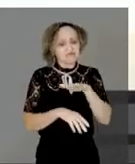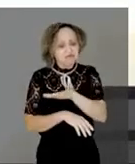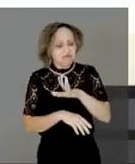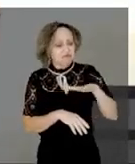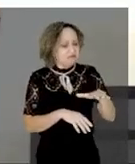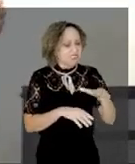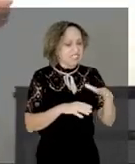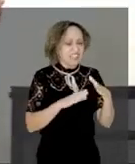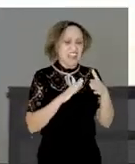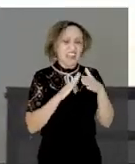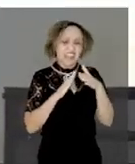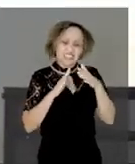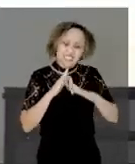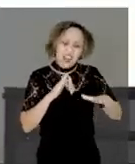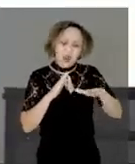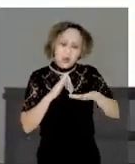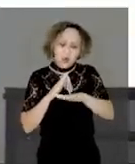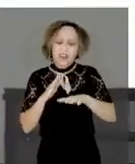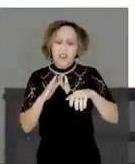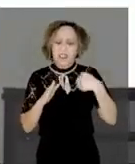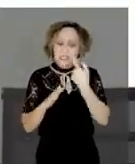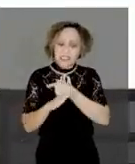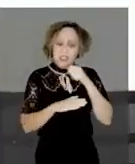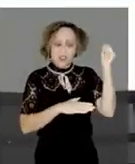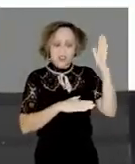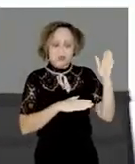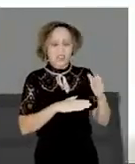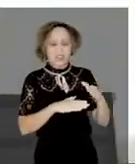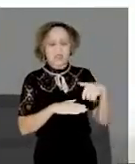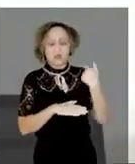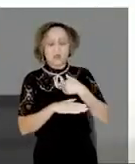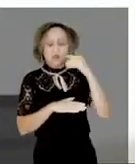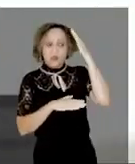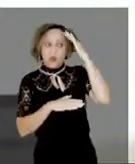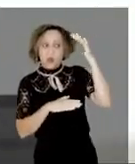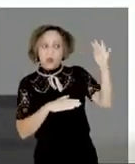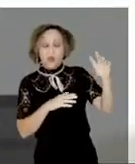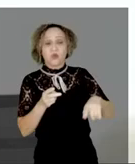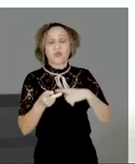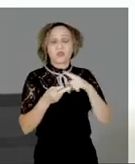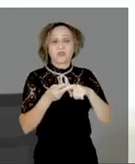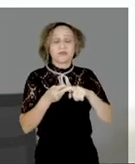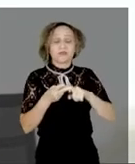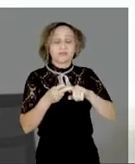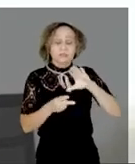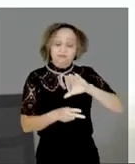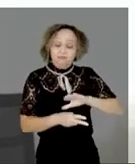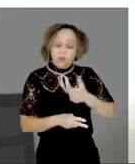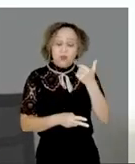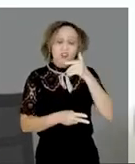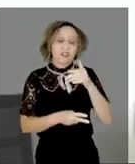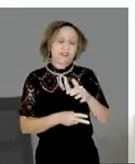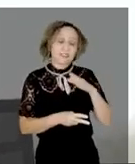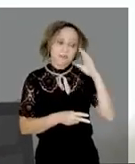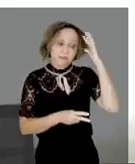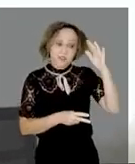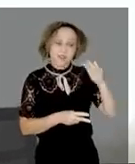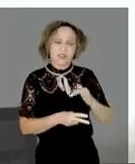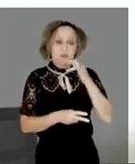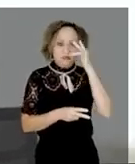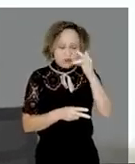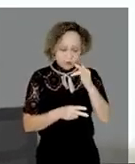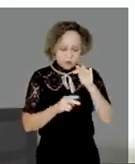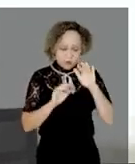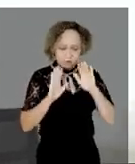Numa mística de luta pela terra. Ontem esteve na Coalizão Negra por Direitos,